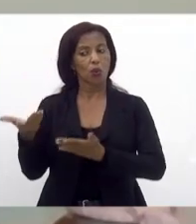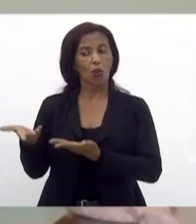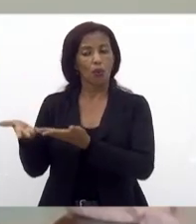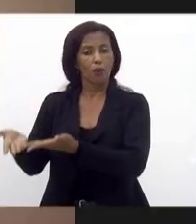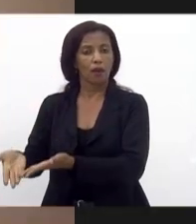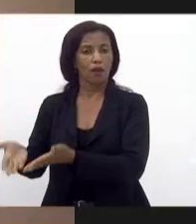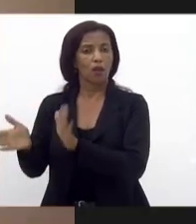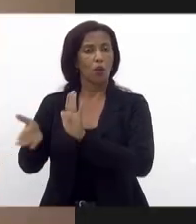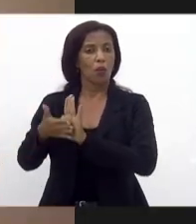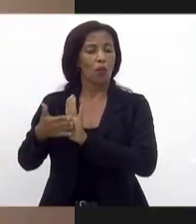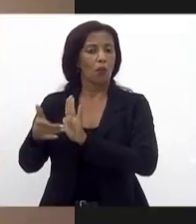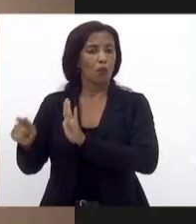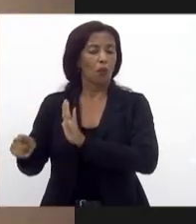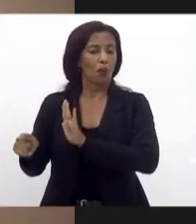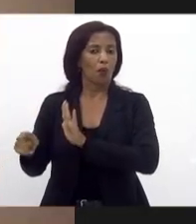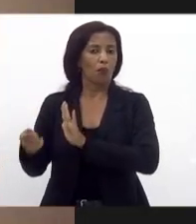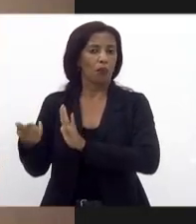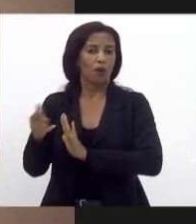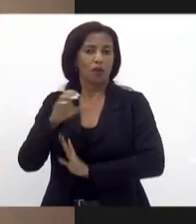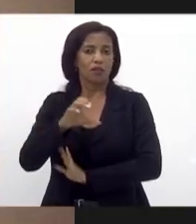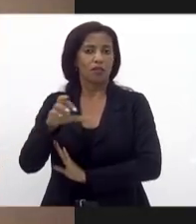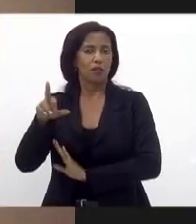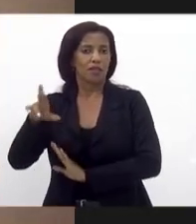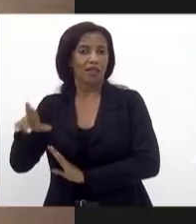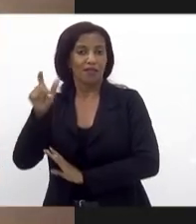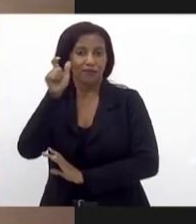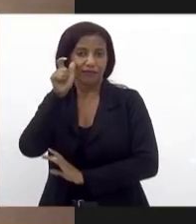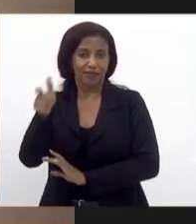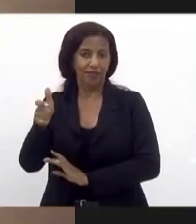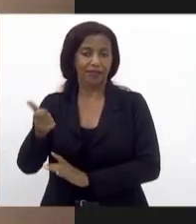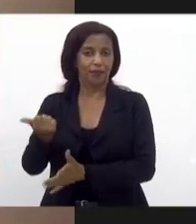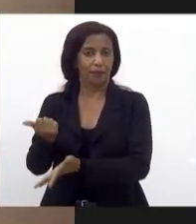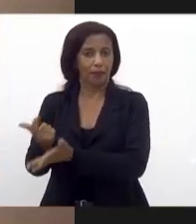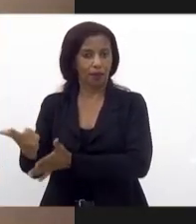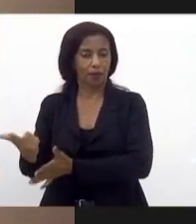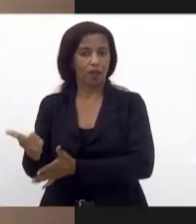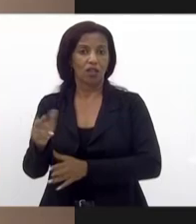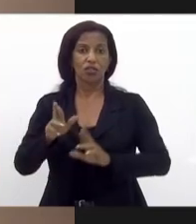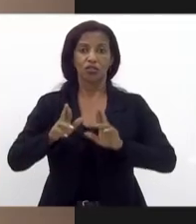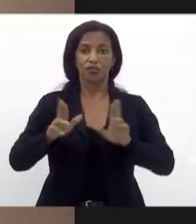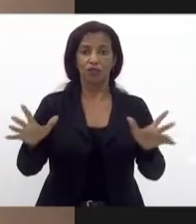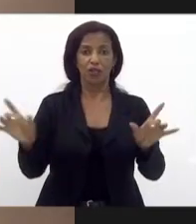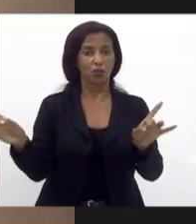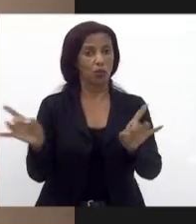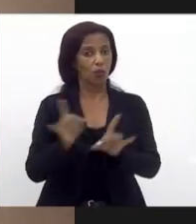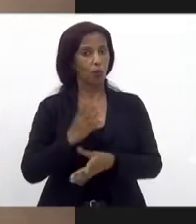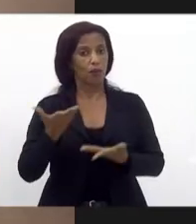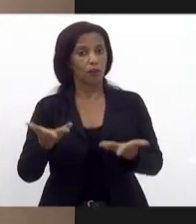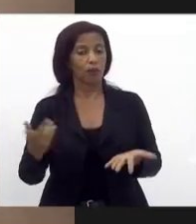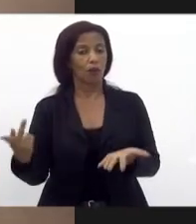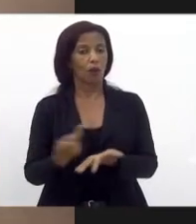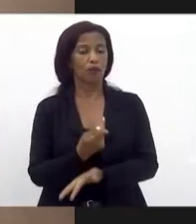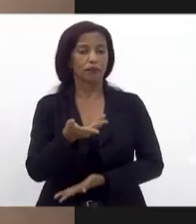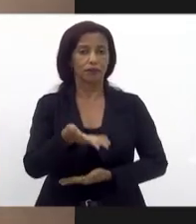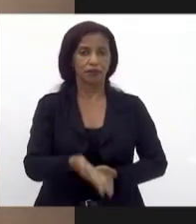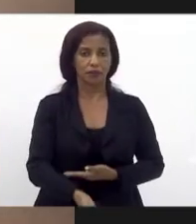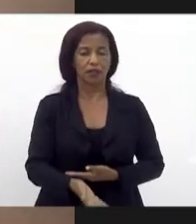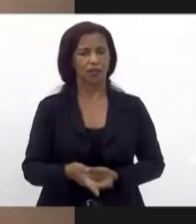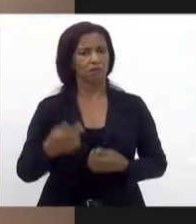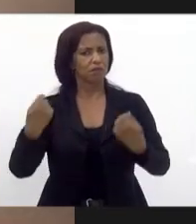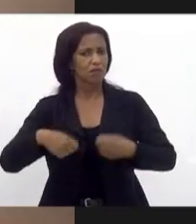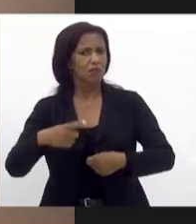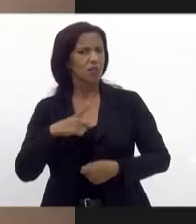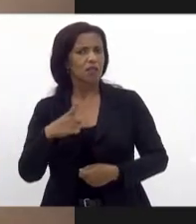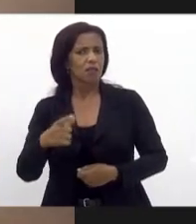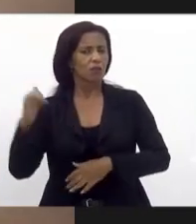aeroporto, o próprio operador de Confins, a CCR, teve interesse. Diferente completamente do que ocorre aqui. Deveria ter